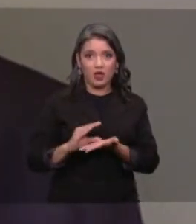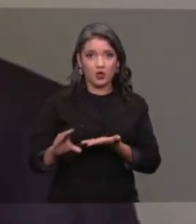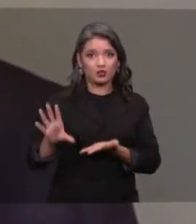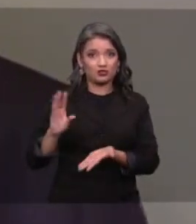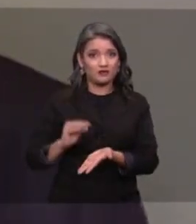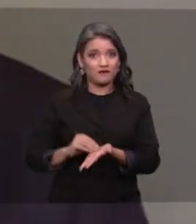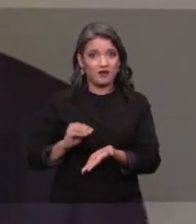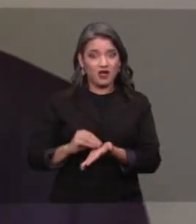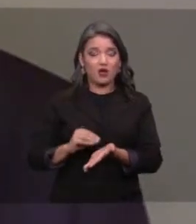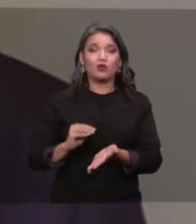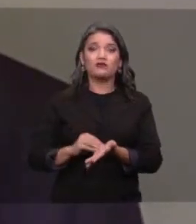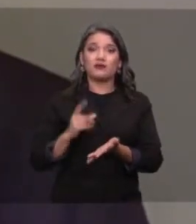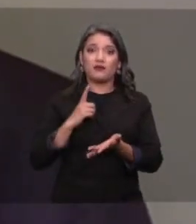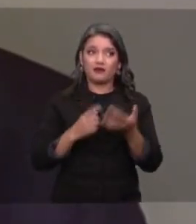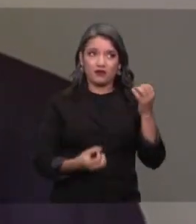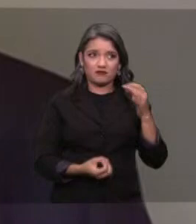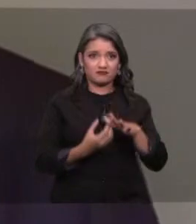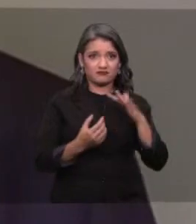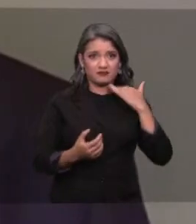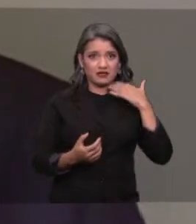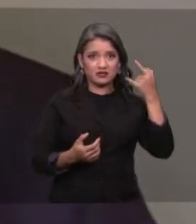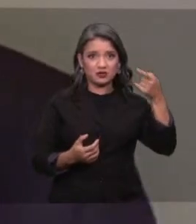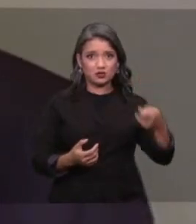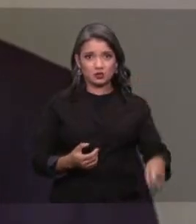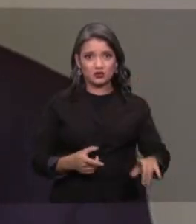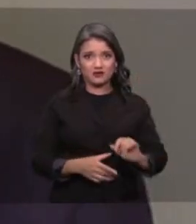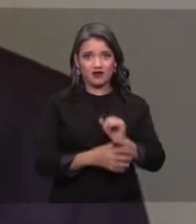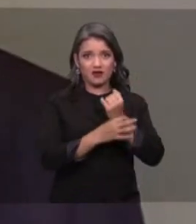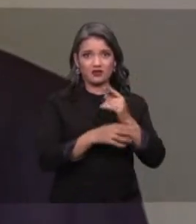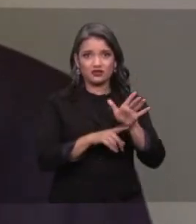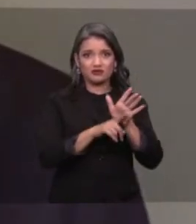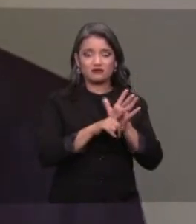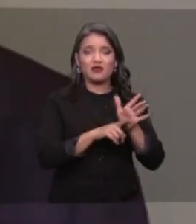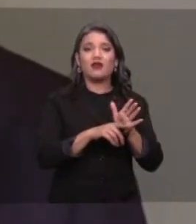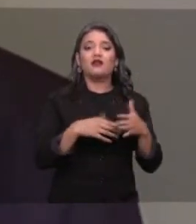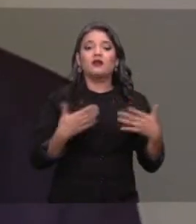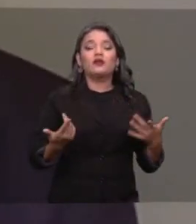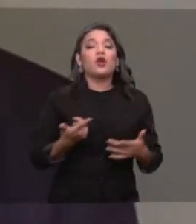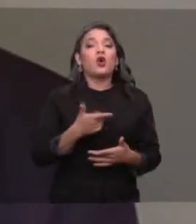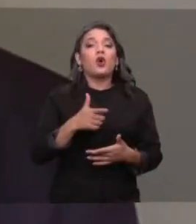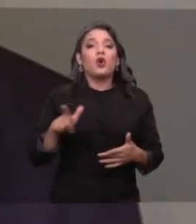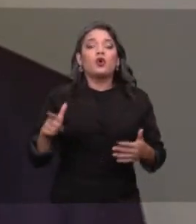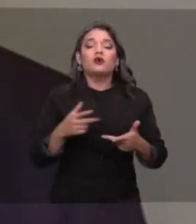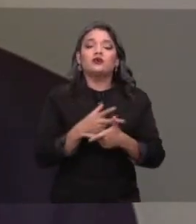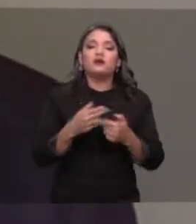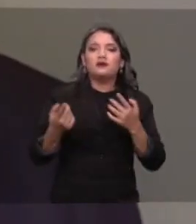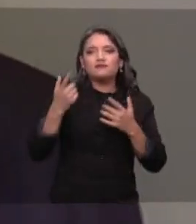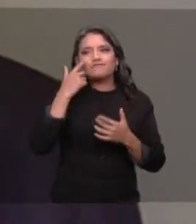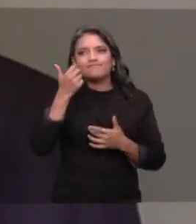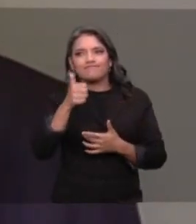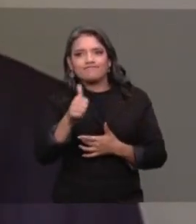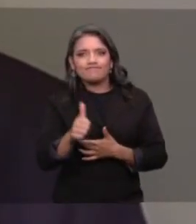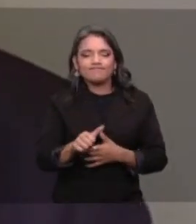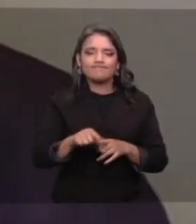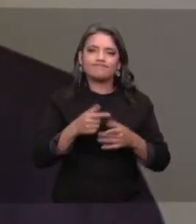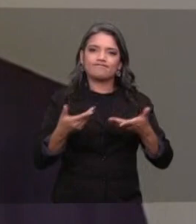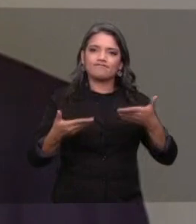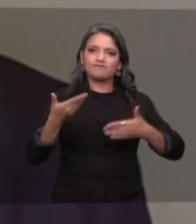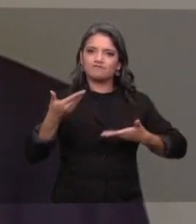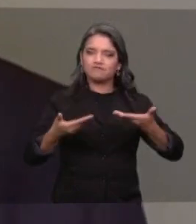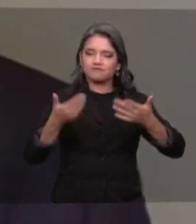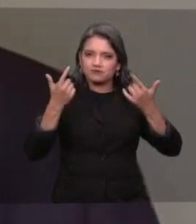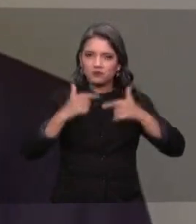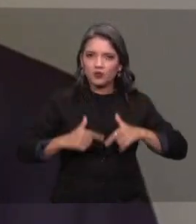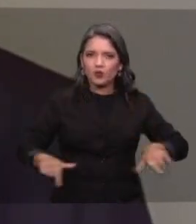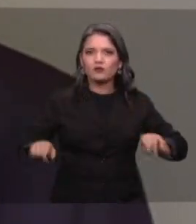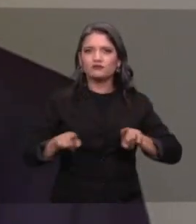das atividades do juiz das garantias, a existência de outros meios para análise da imparcialidade e adequação da norma sem